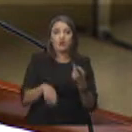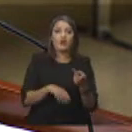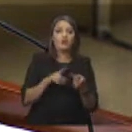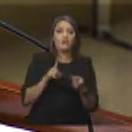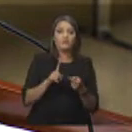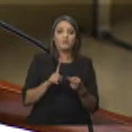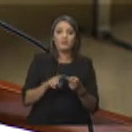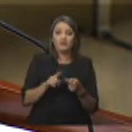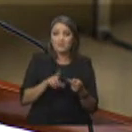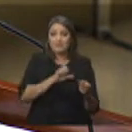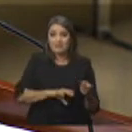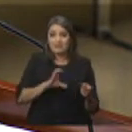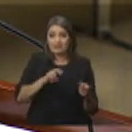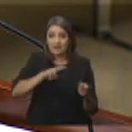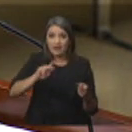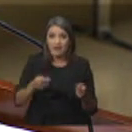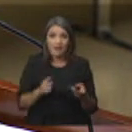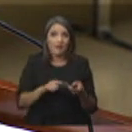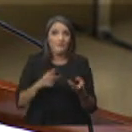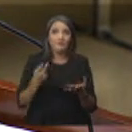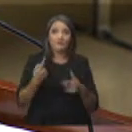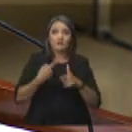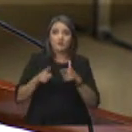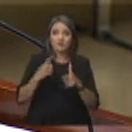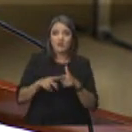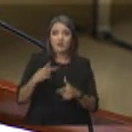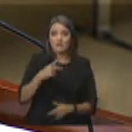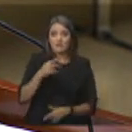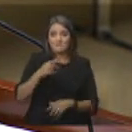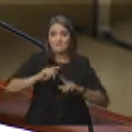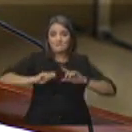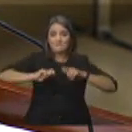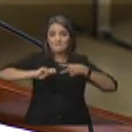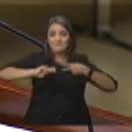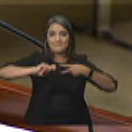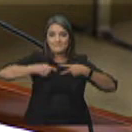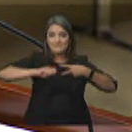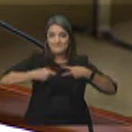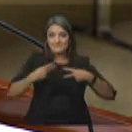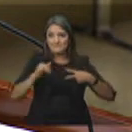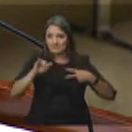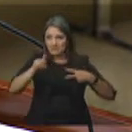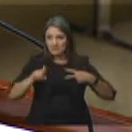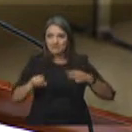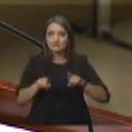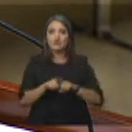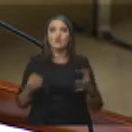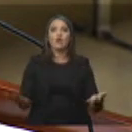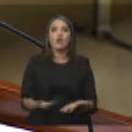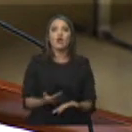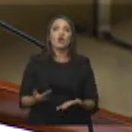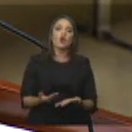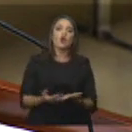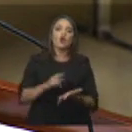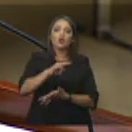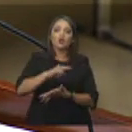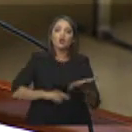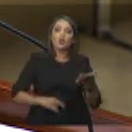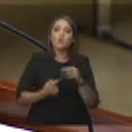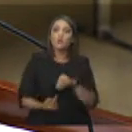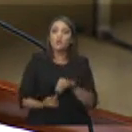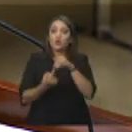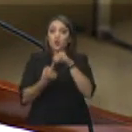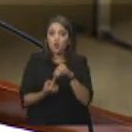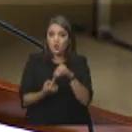impactos eventuais no PIX, no documento único, que agora, inclusive, é utilizado para o combate ao crime, já que o Brasil todo terá um